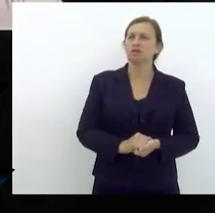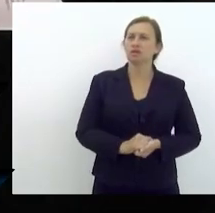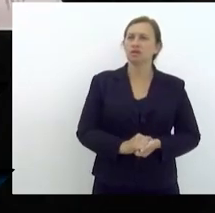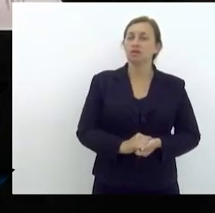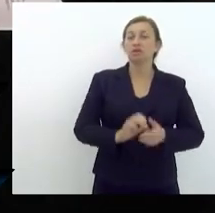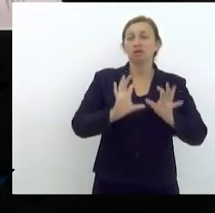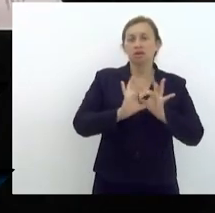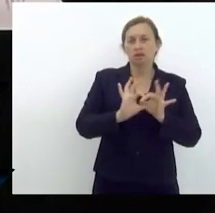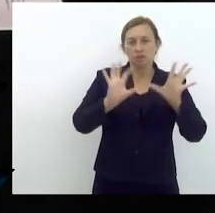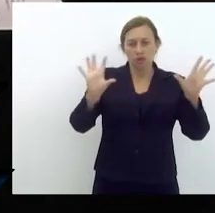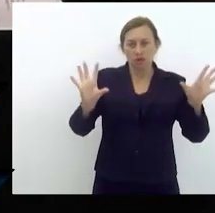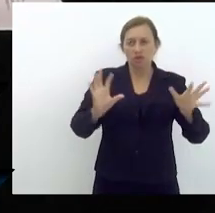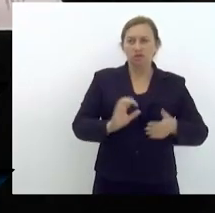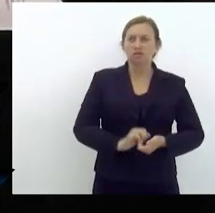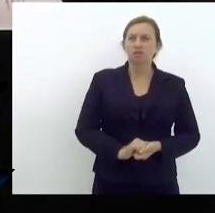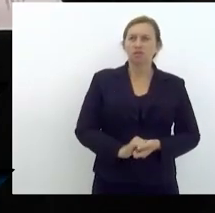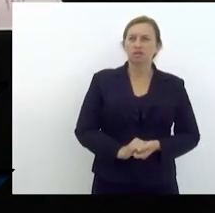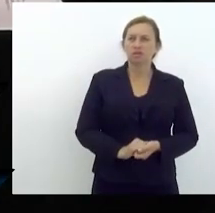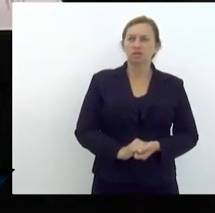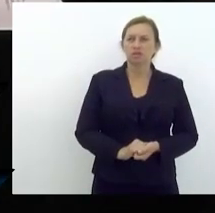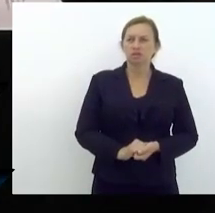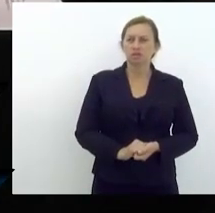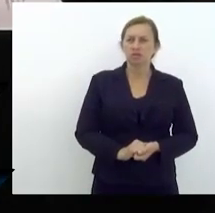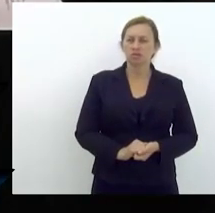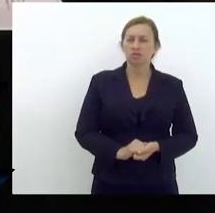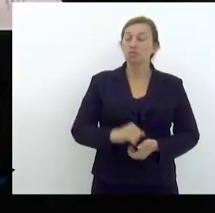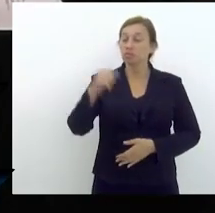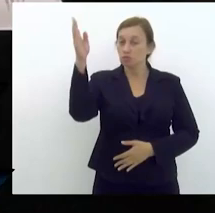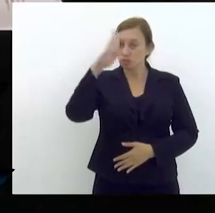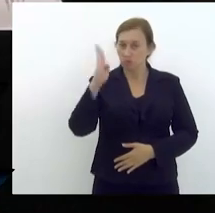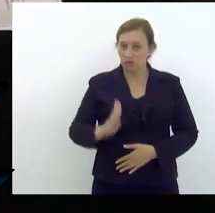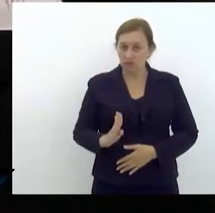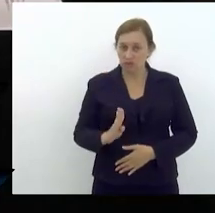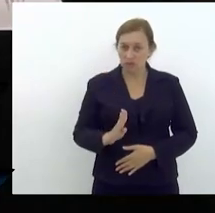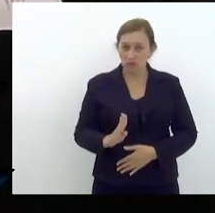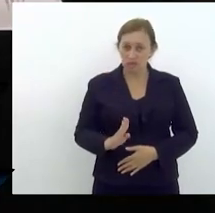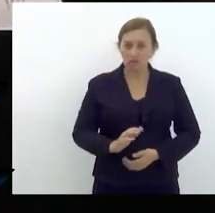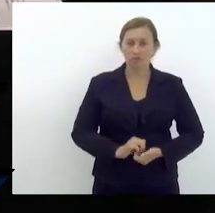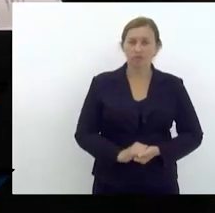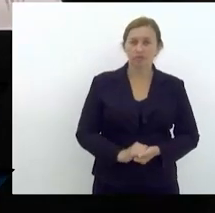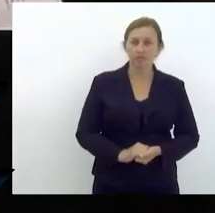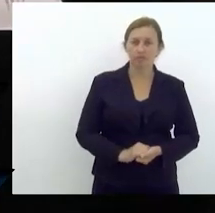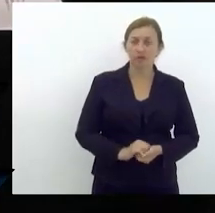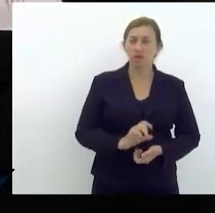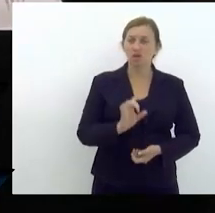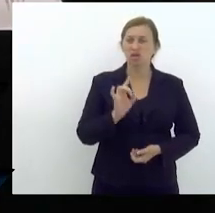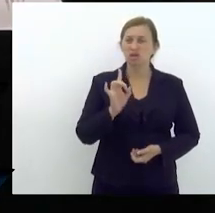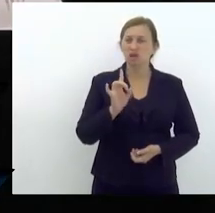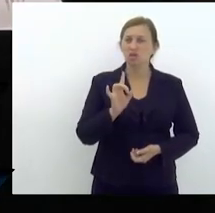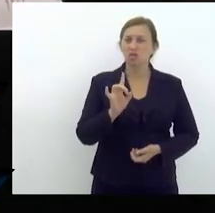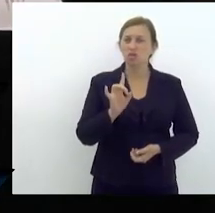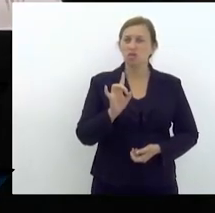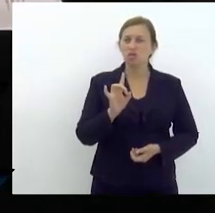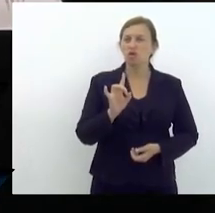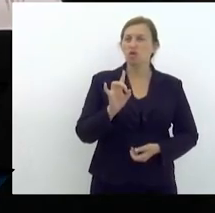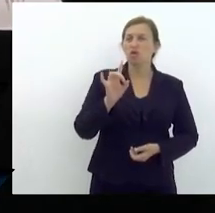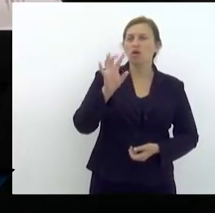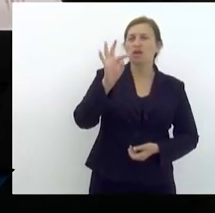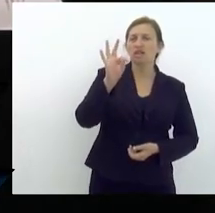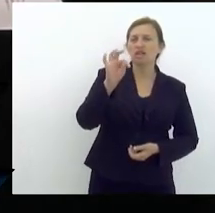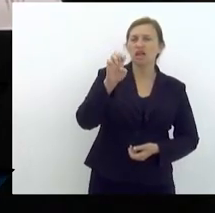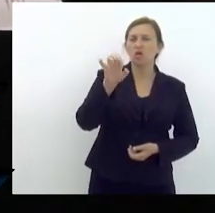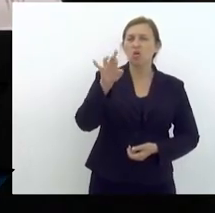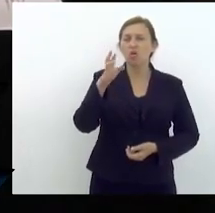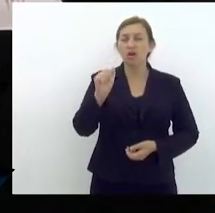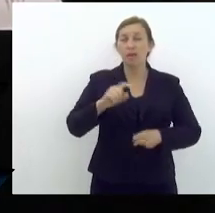que a democracia no Brasil não seja uma teoria mas seja